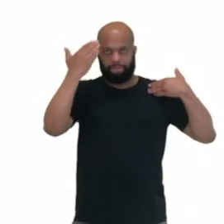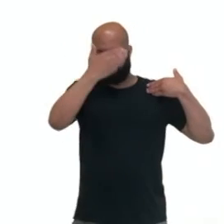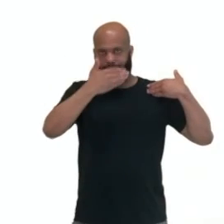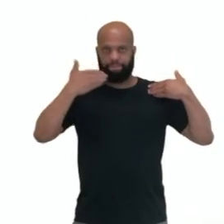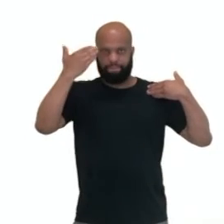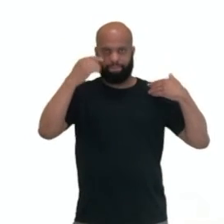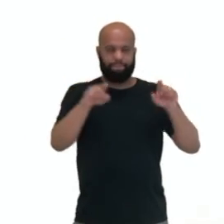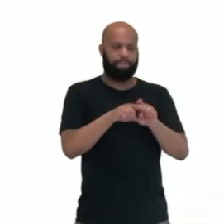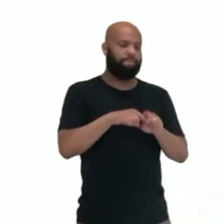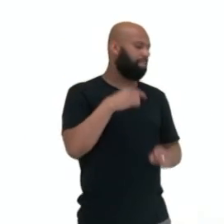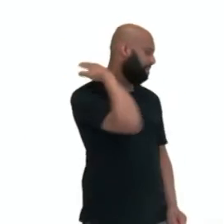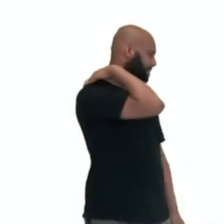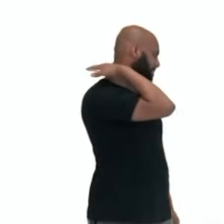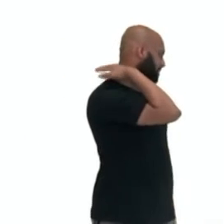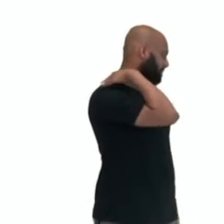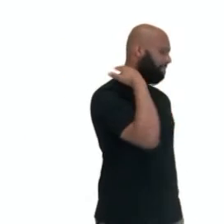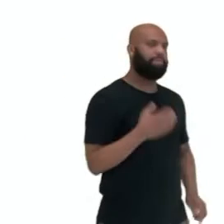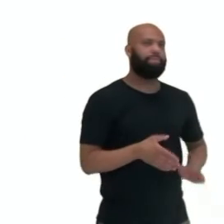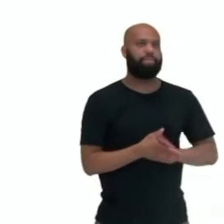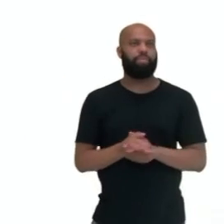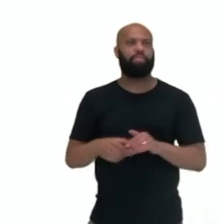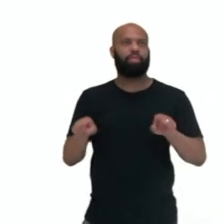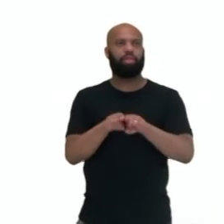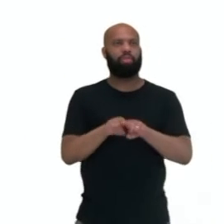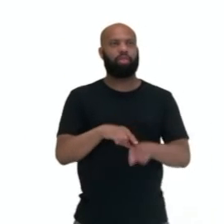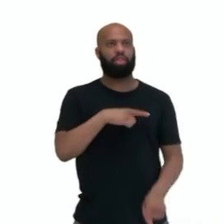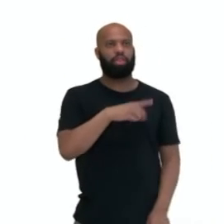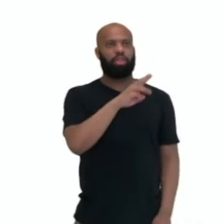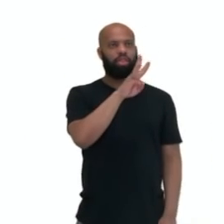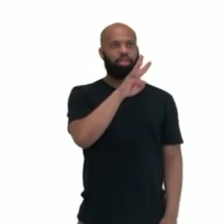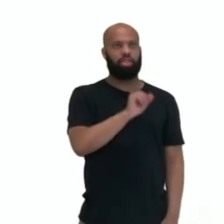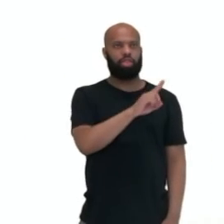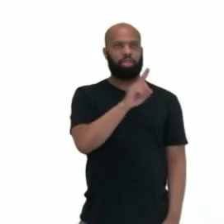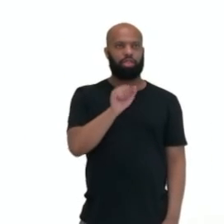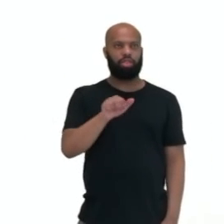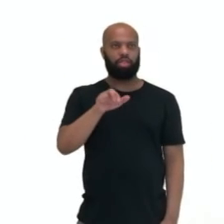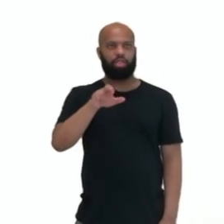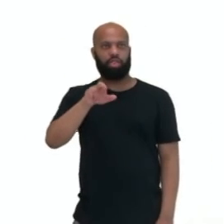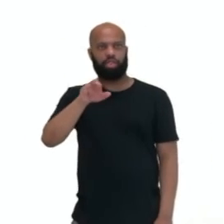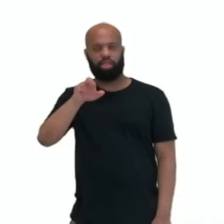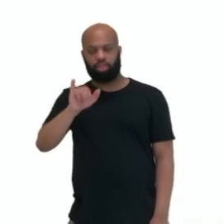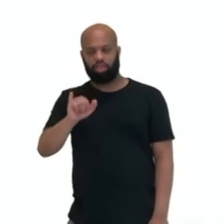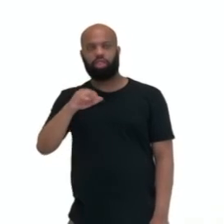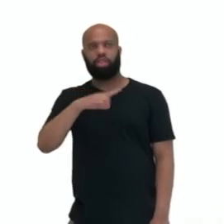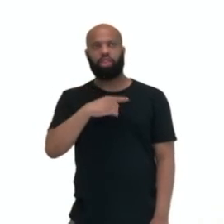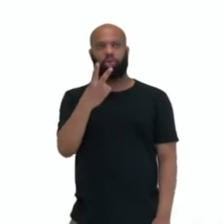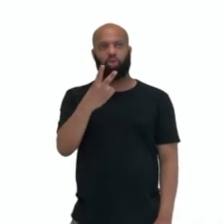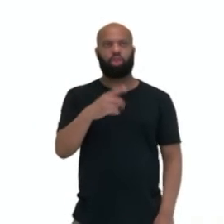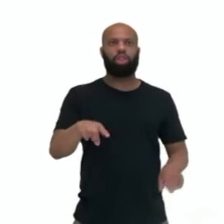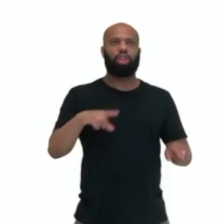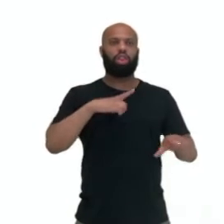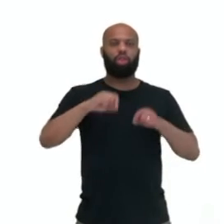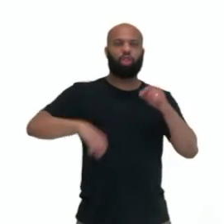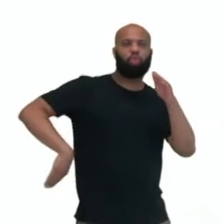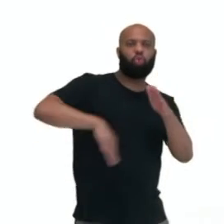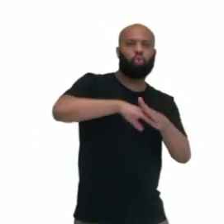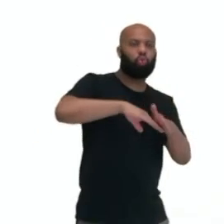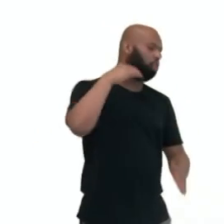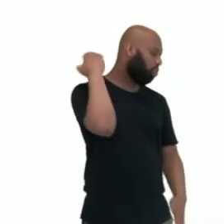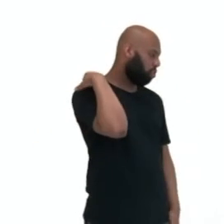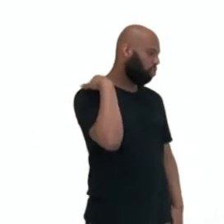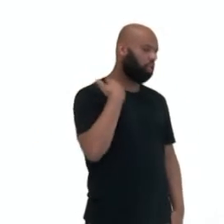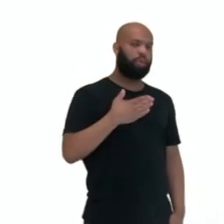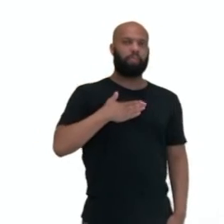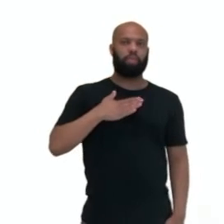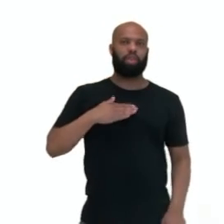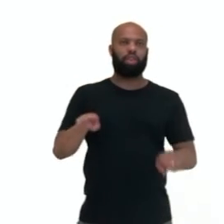ou costas, tá? Aí tem o Vazari, que são 2 pontos. Chute nas áreas das costas, abdômen ou peito, ou nas